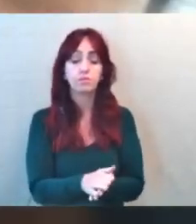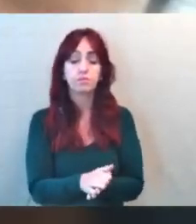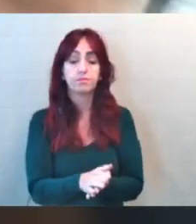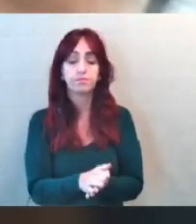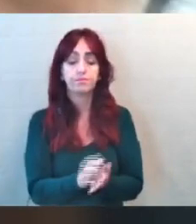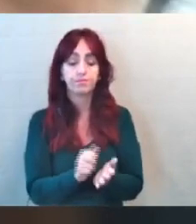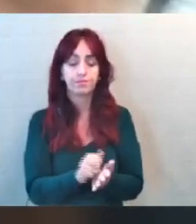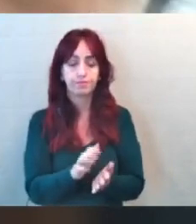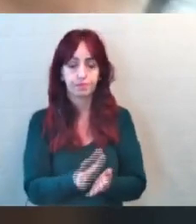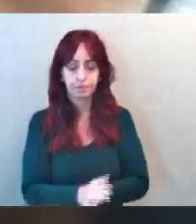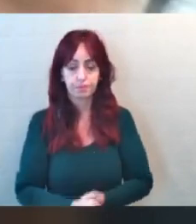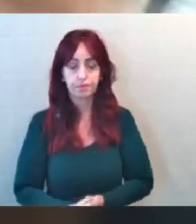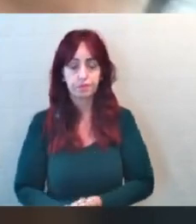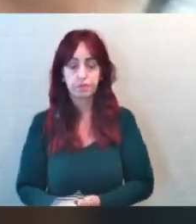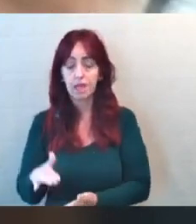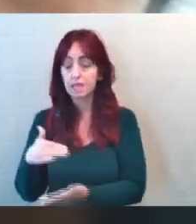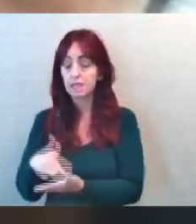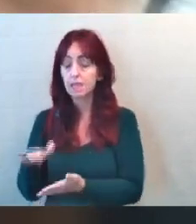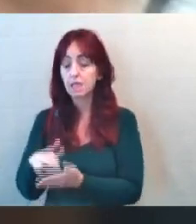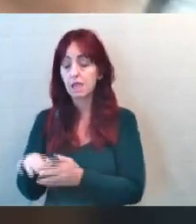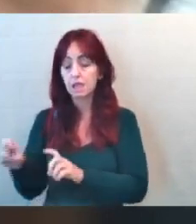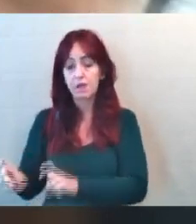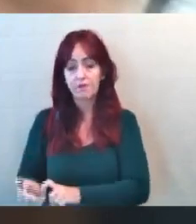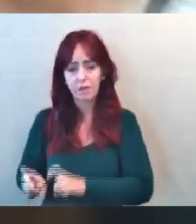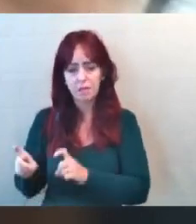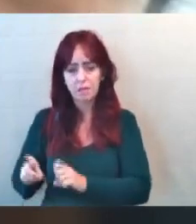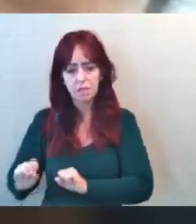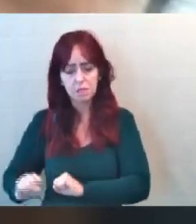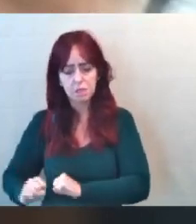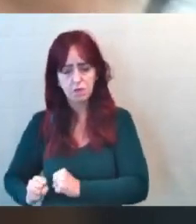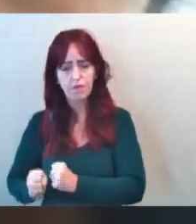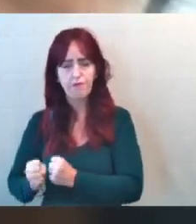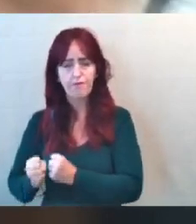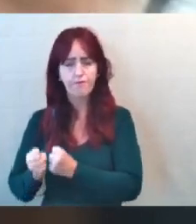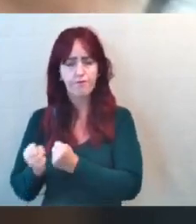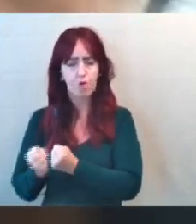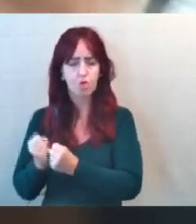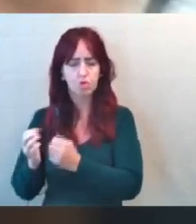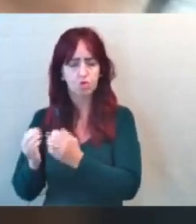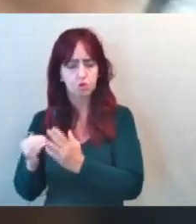por um dos senhores, a respeito das multas.